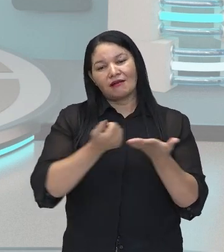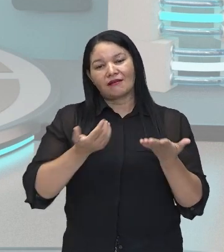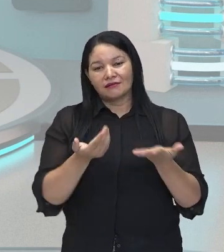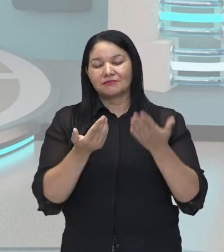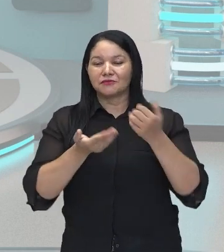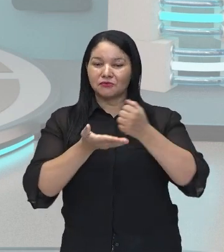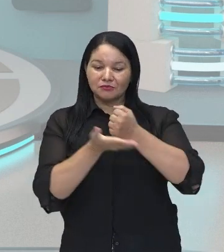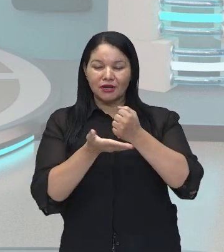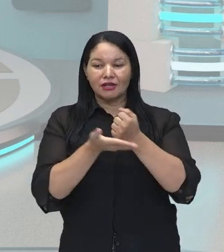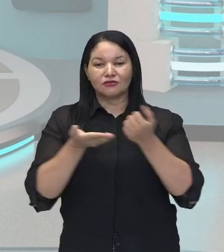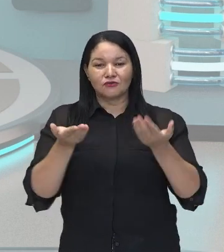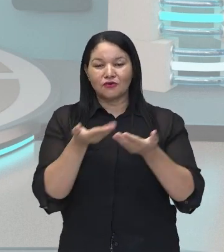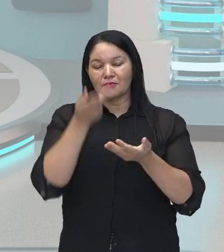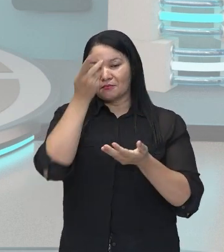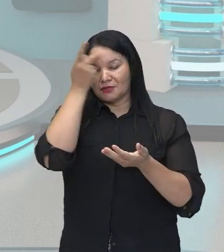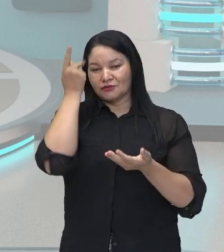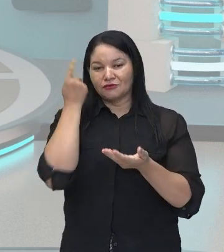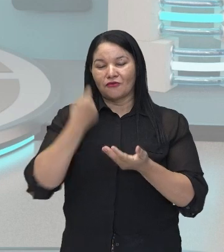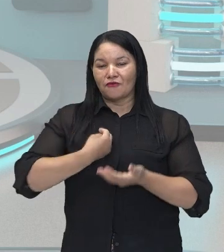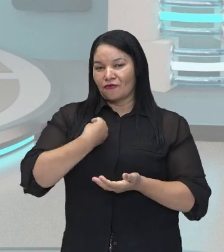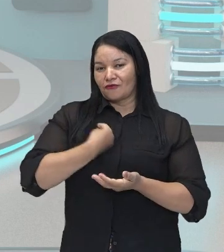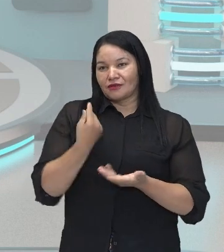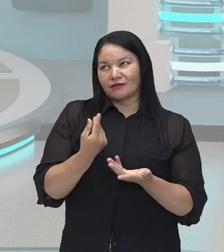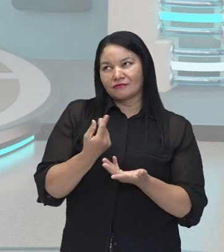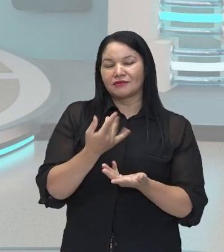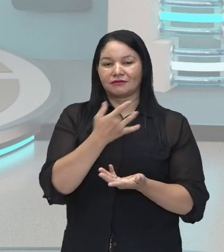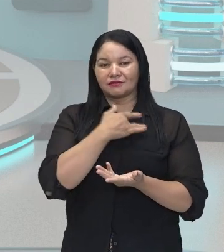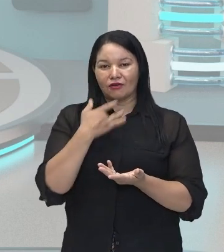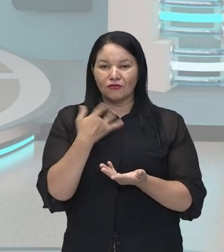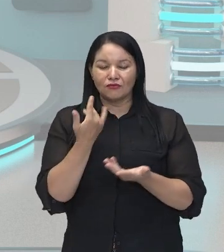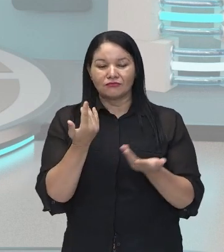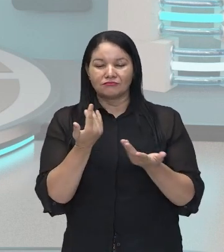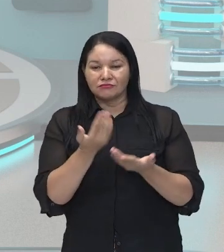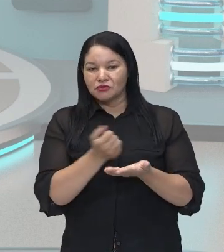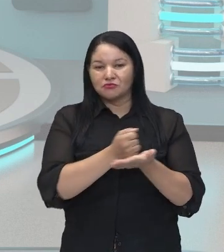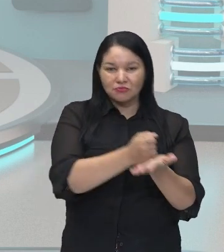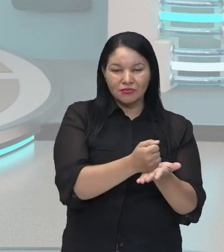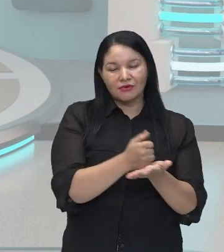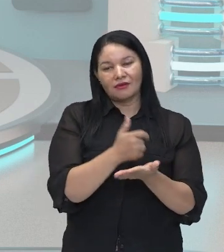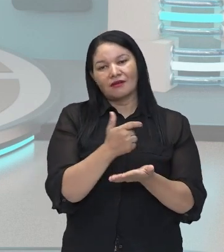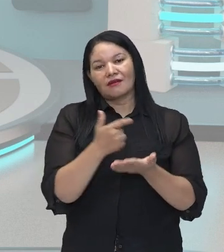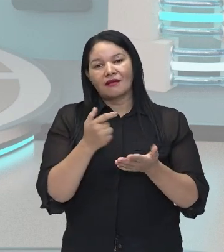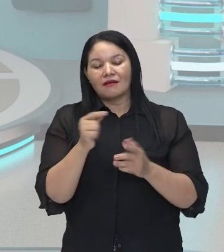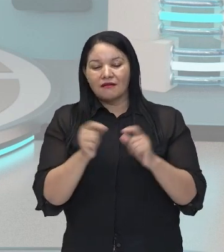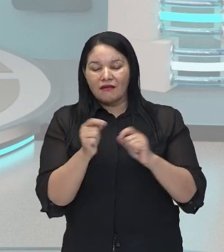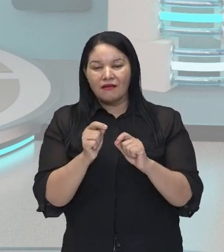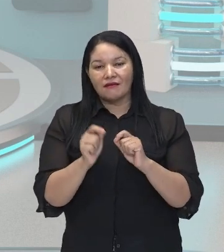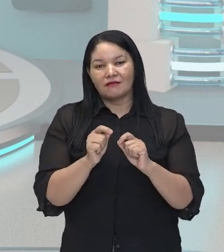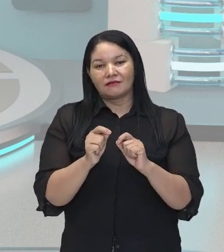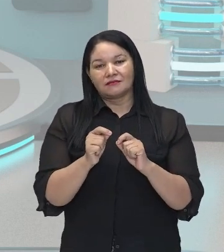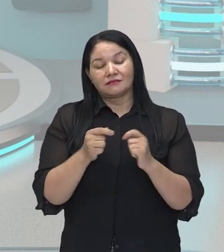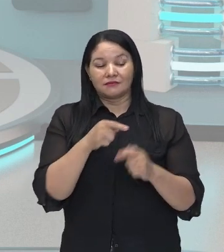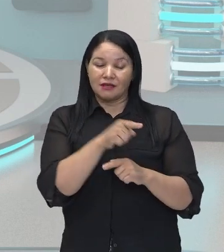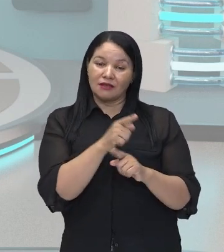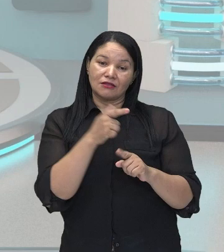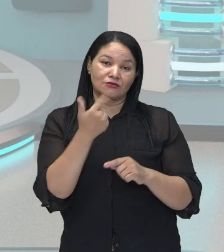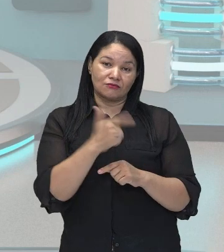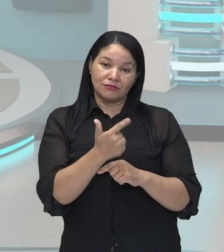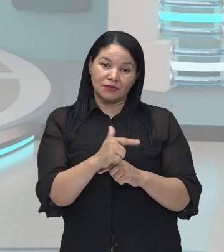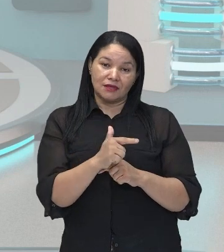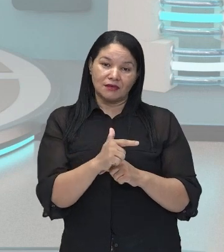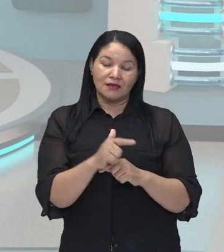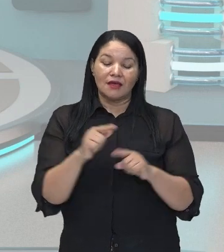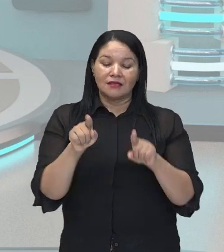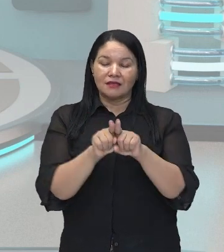temos hoje, né? Como saúde, educação. Jeca Tatu não teve isso, gente. Então, assim como Jeca Tatu, não apenas